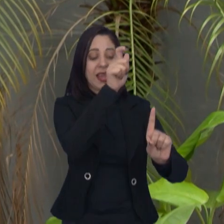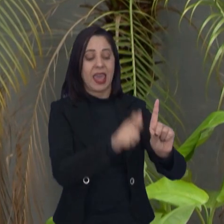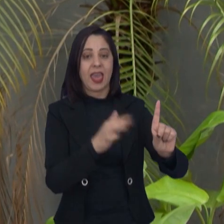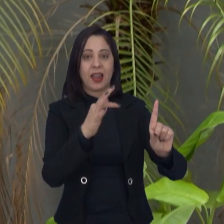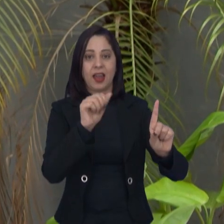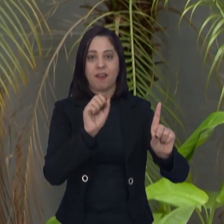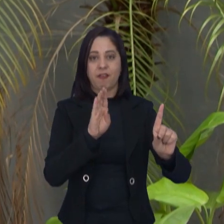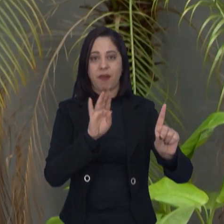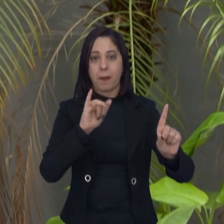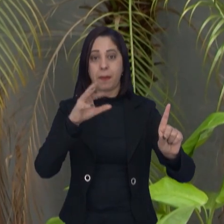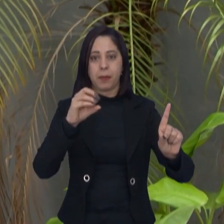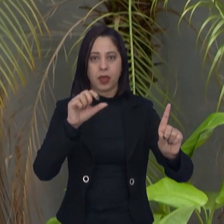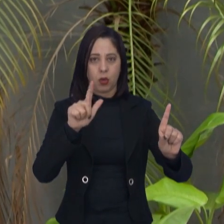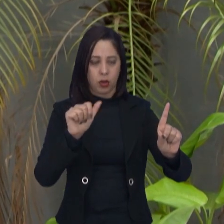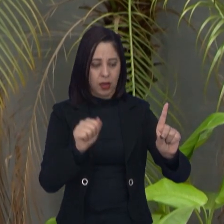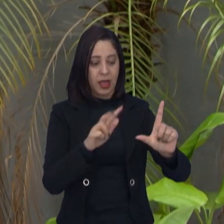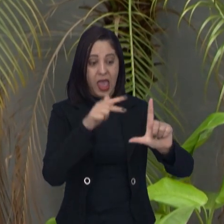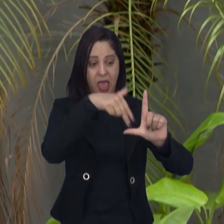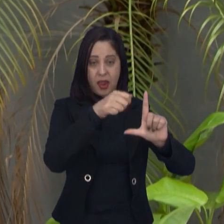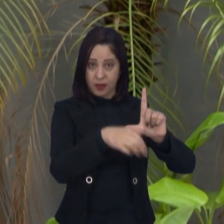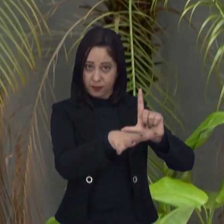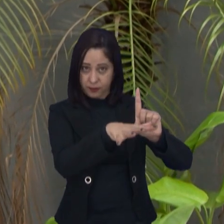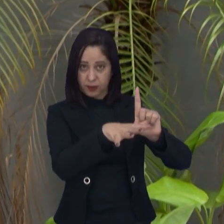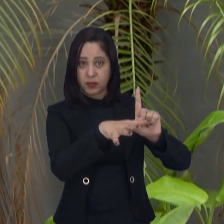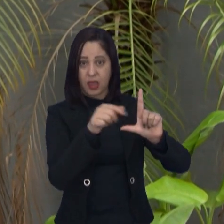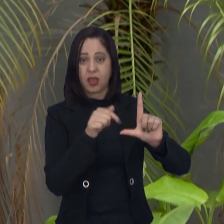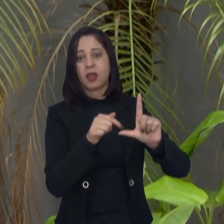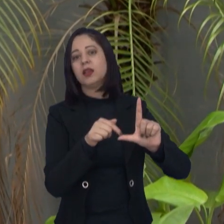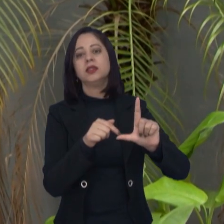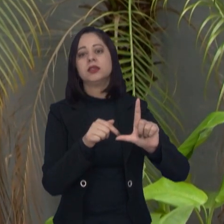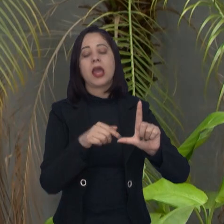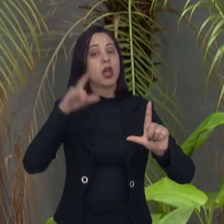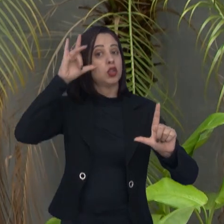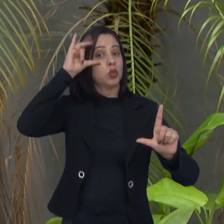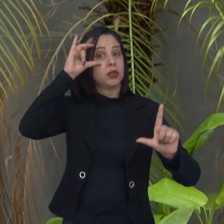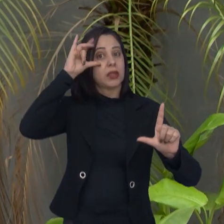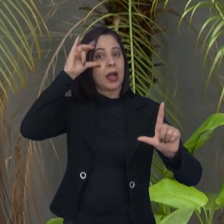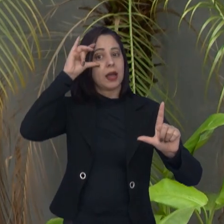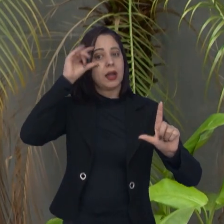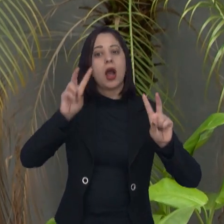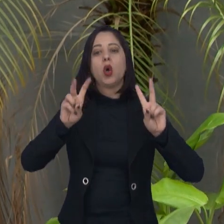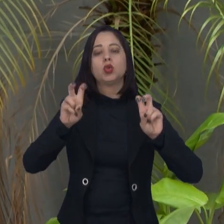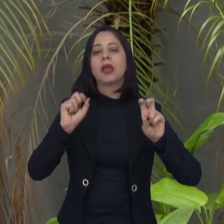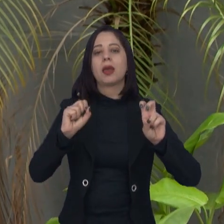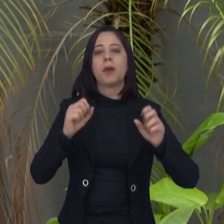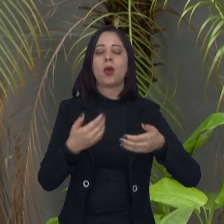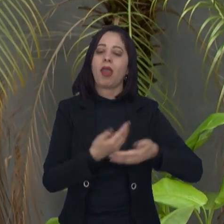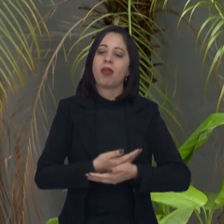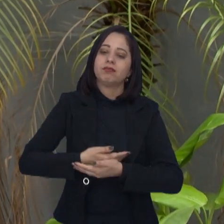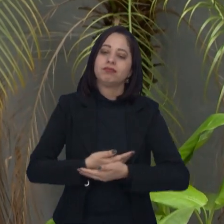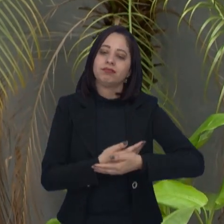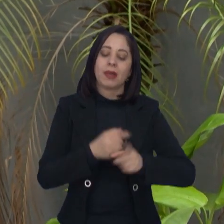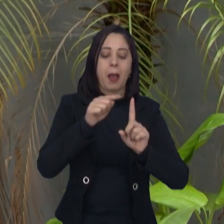Fabíola Oliveira, que é influencer, criadora de conteúdo, e no Instagram dela ela fala sobre maternidade e o cotidiano